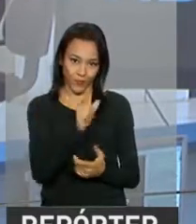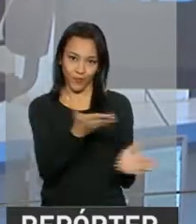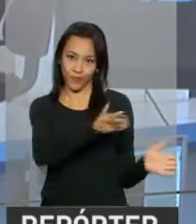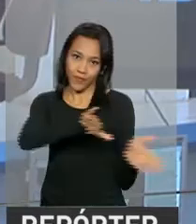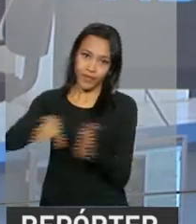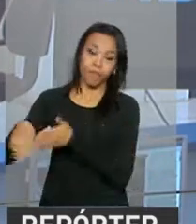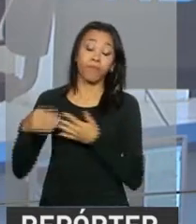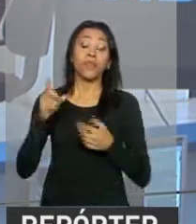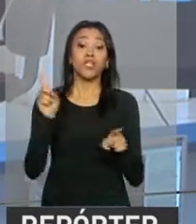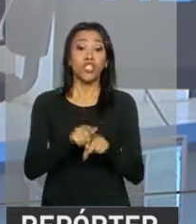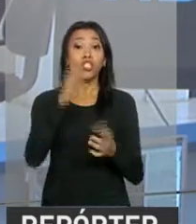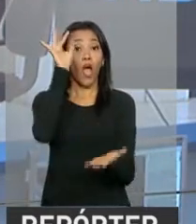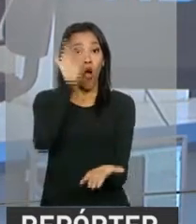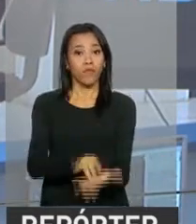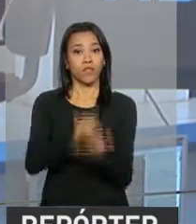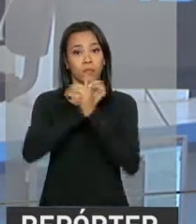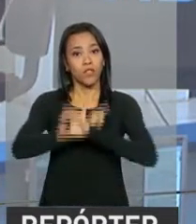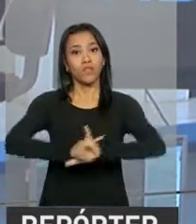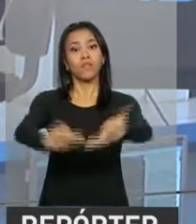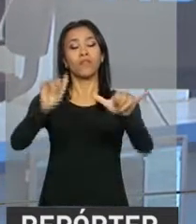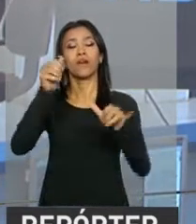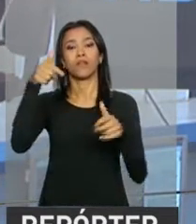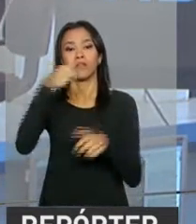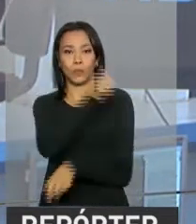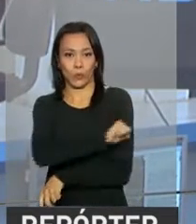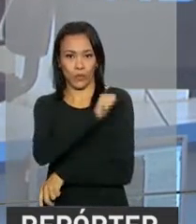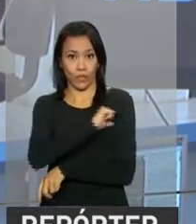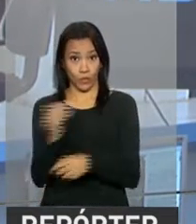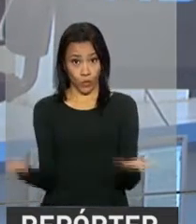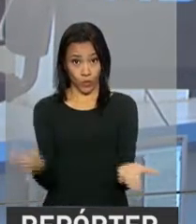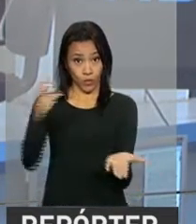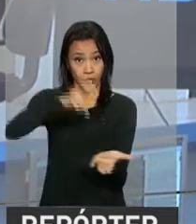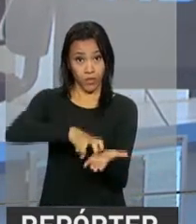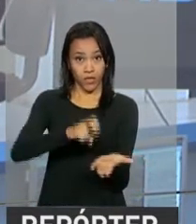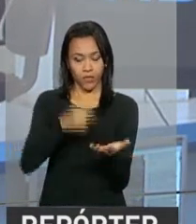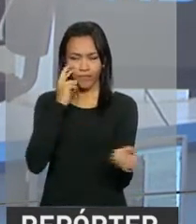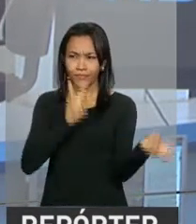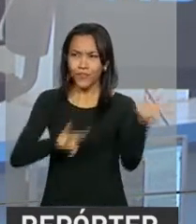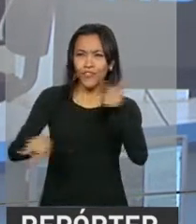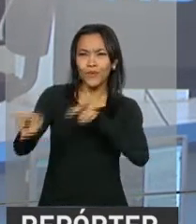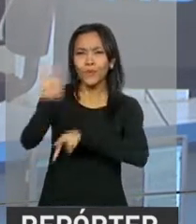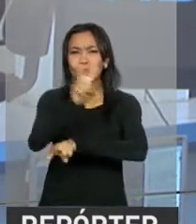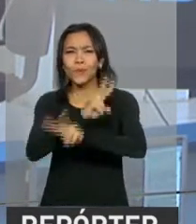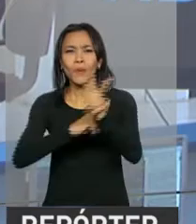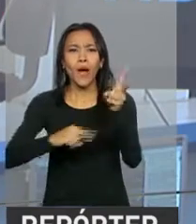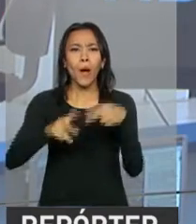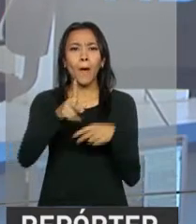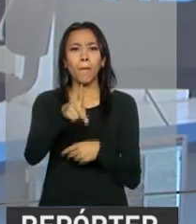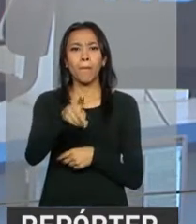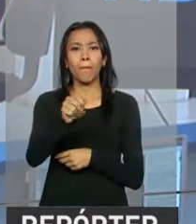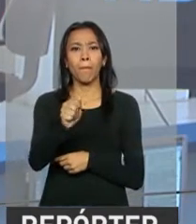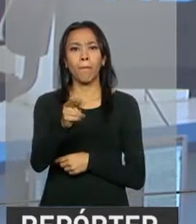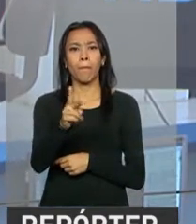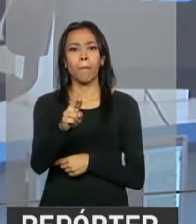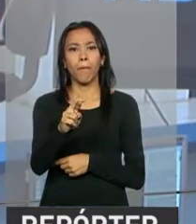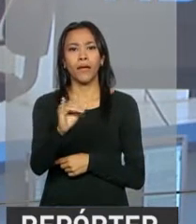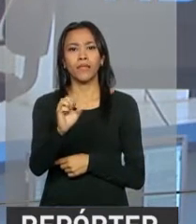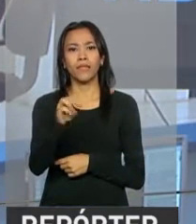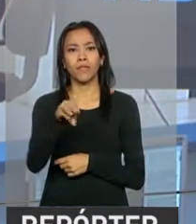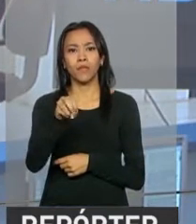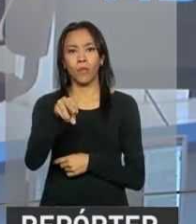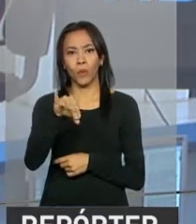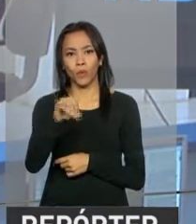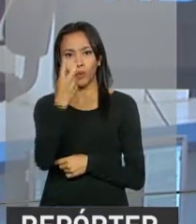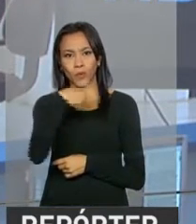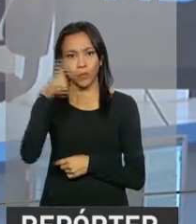lançada oficialmente no Rio de Janeiro, agora pela manhã, a exposição visual itinerante dos patrimônios culturais da humanidade